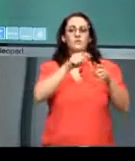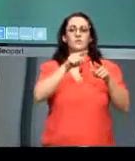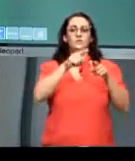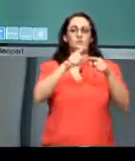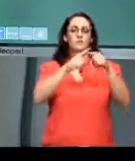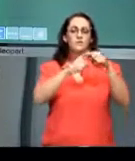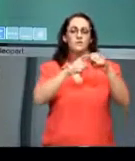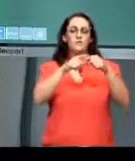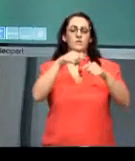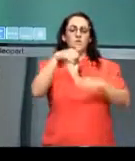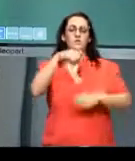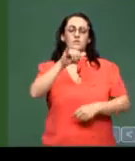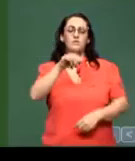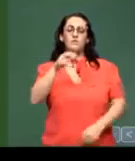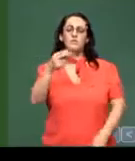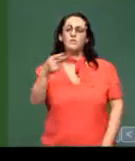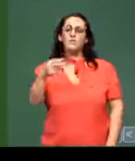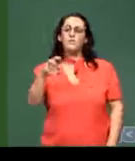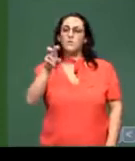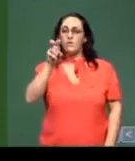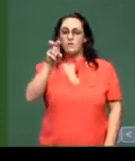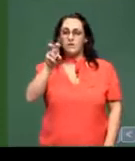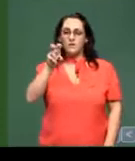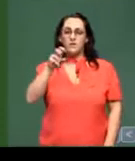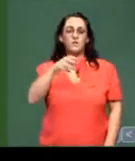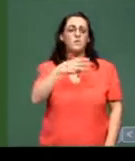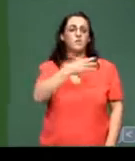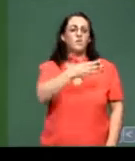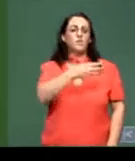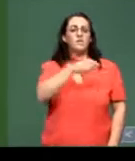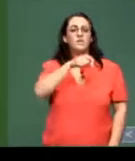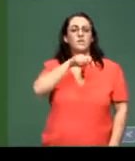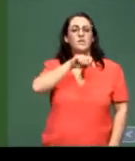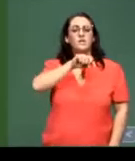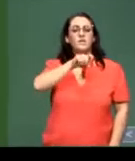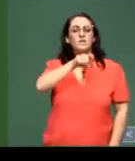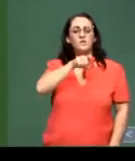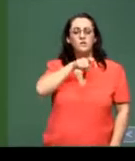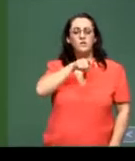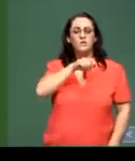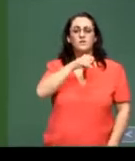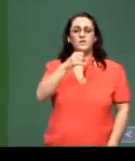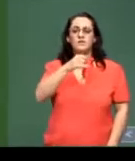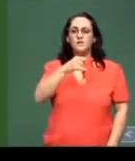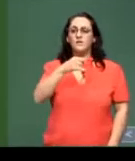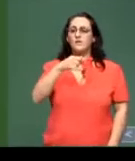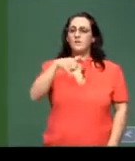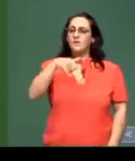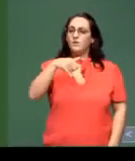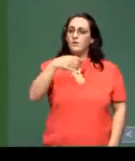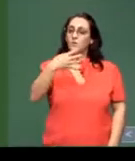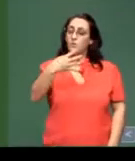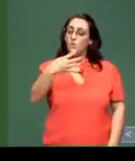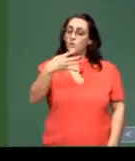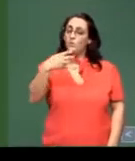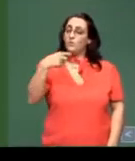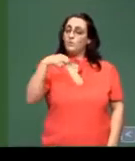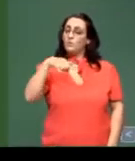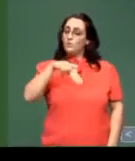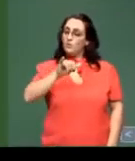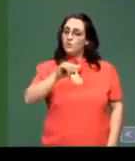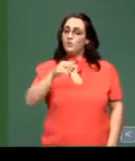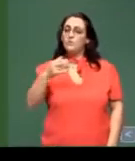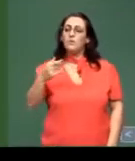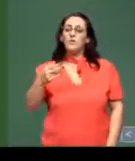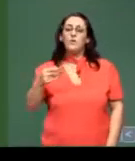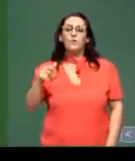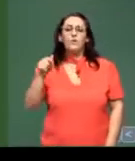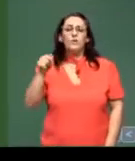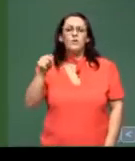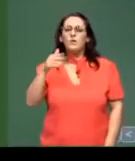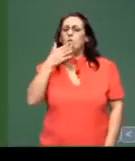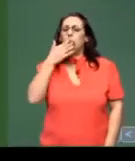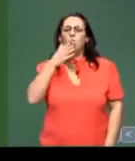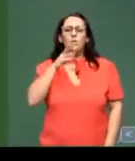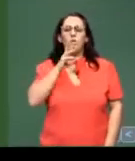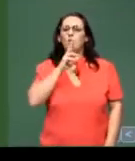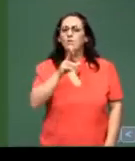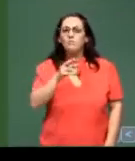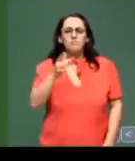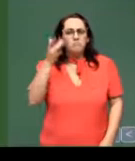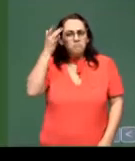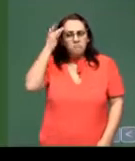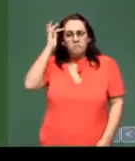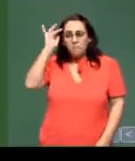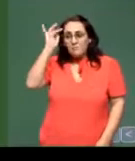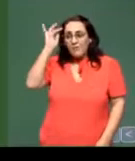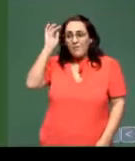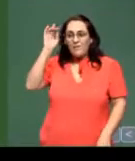5, 3x menos 4y igual a 7. Qual que é a solução, Alex? Não sei, acabei de inventar, ok? Um